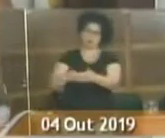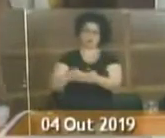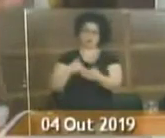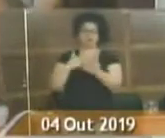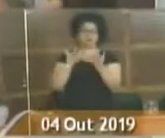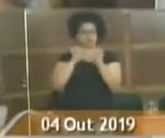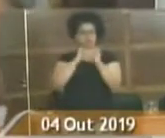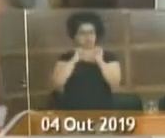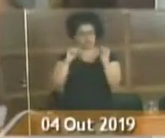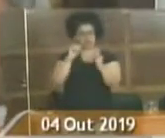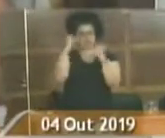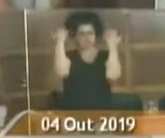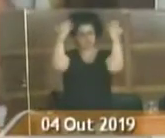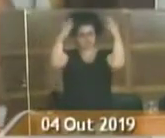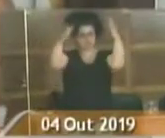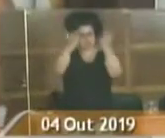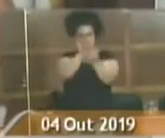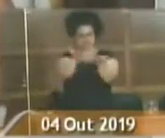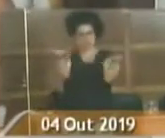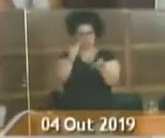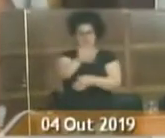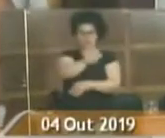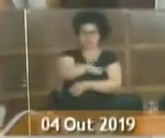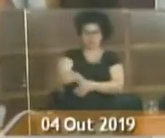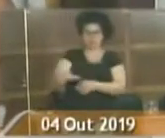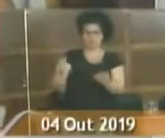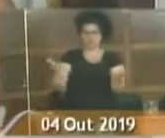Parabenizo vocês, crianças, que estão aqui. Né,